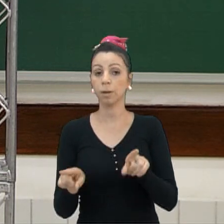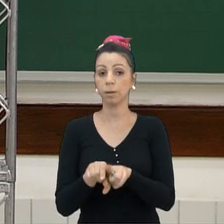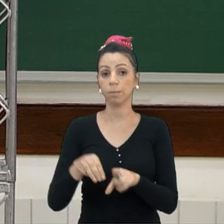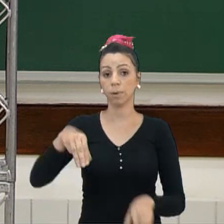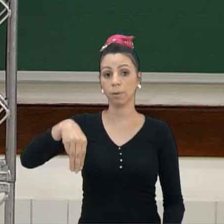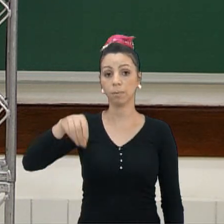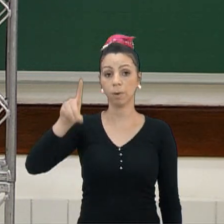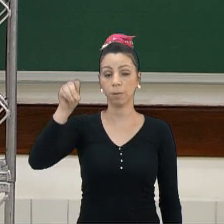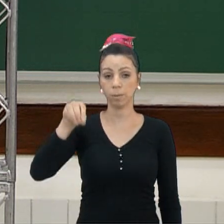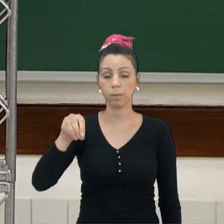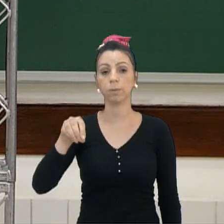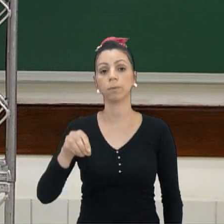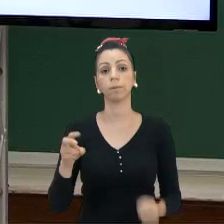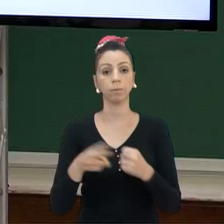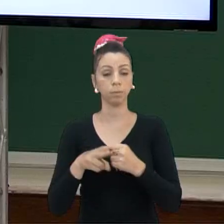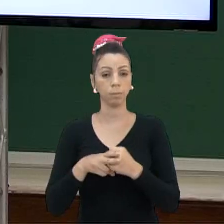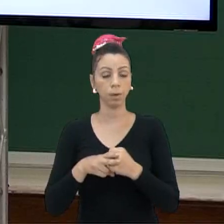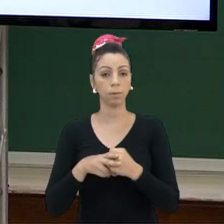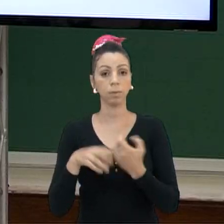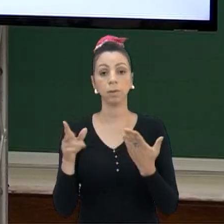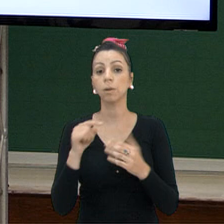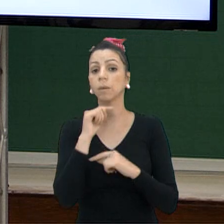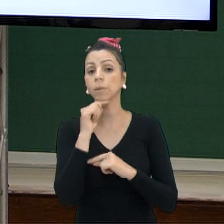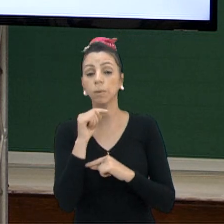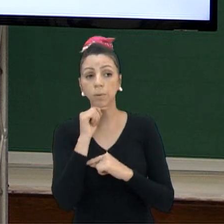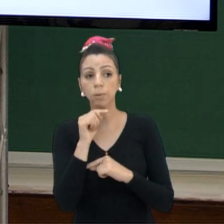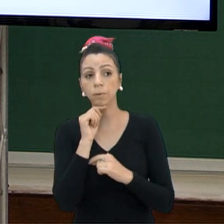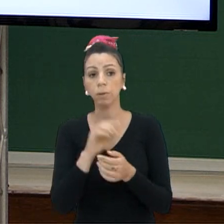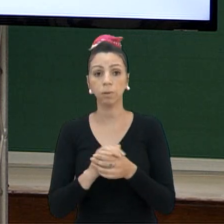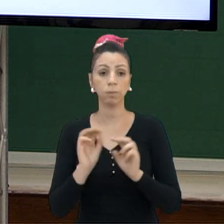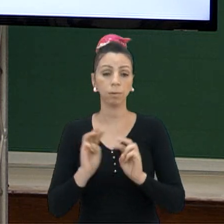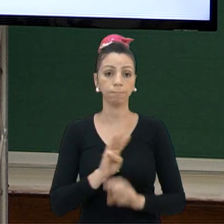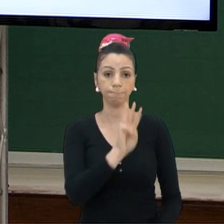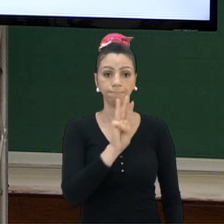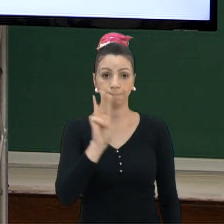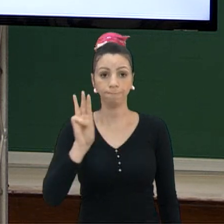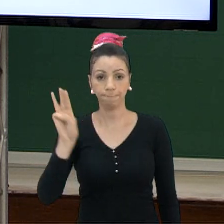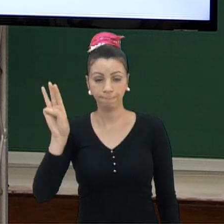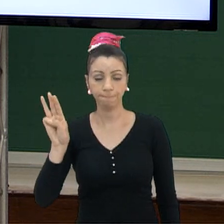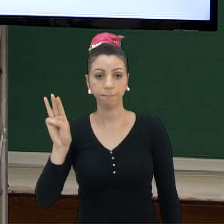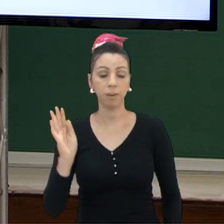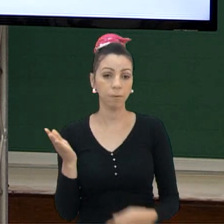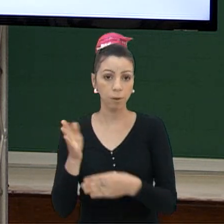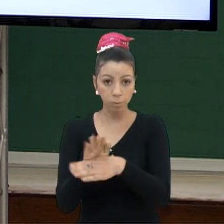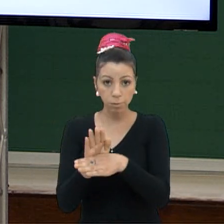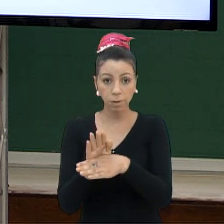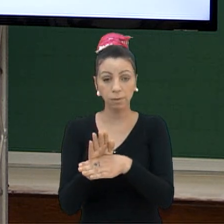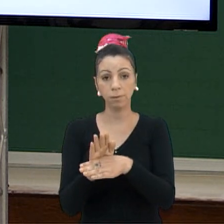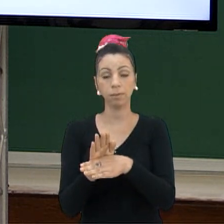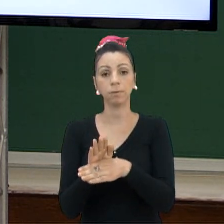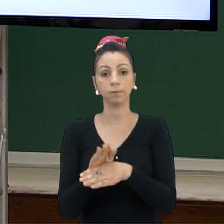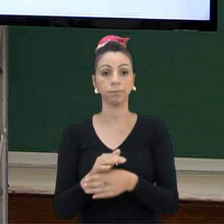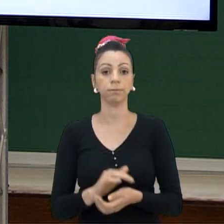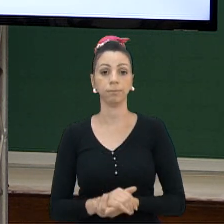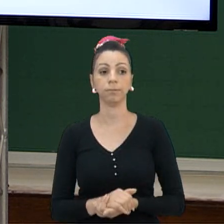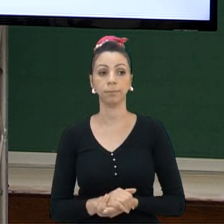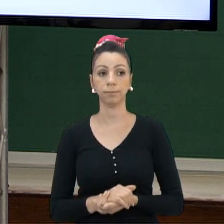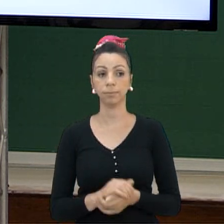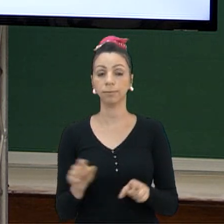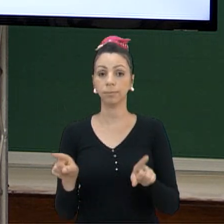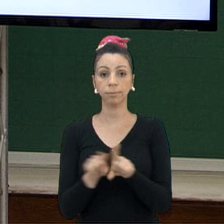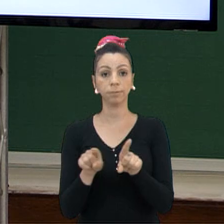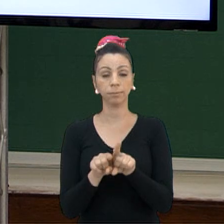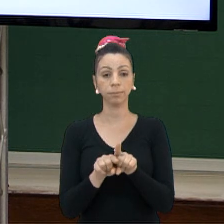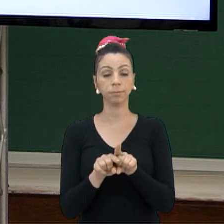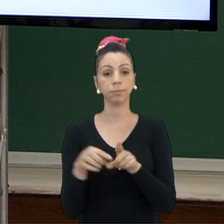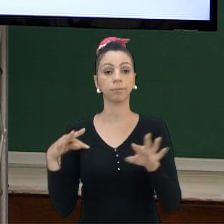modos verbais. Então, caso você tenha dúvida, o site conjugação.com.br é um que pode te ajudar bastante. E